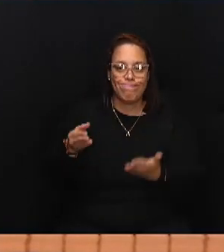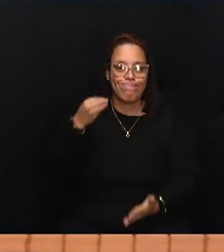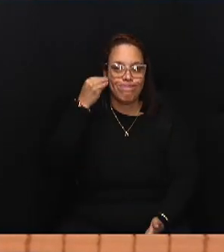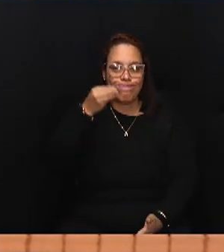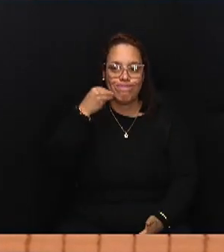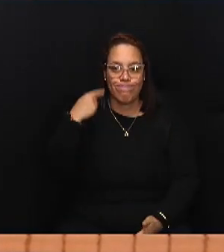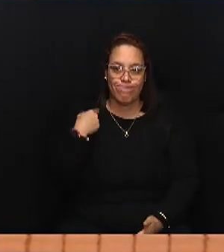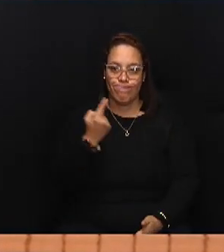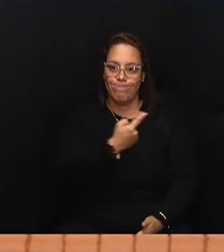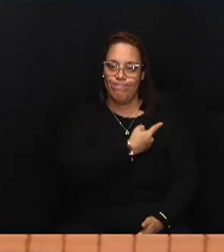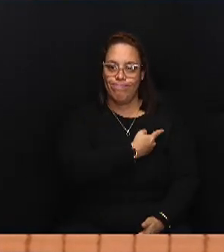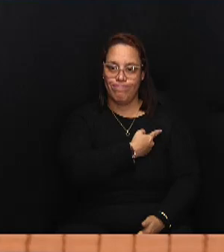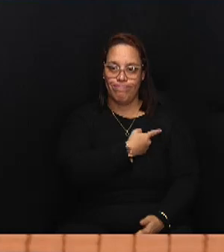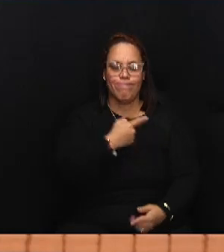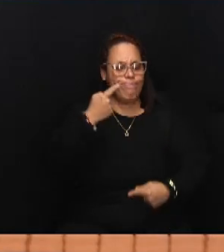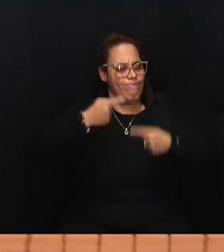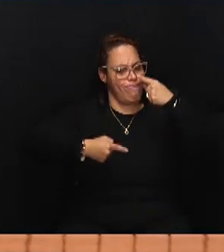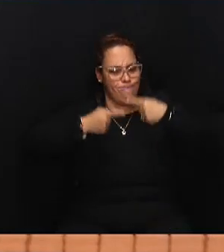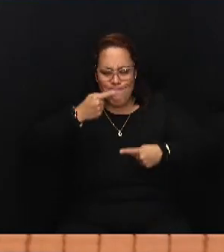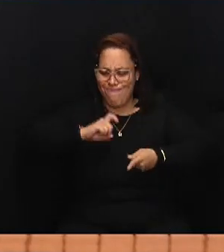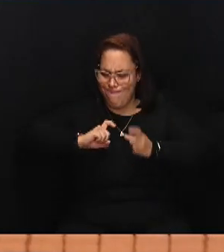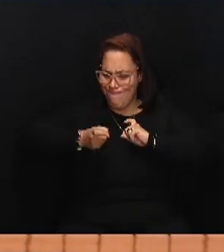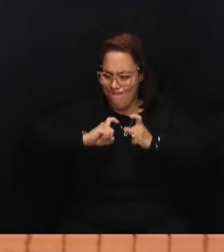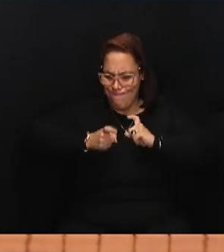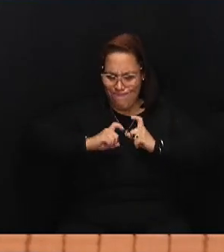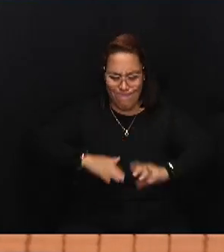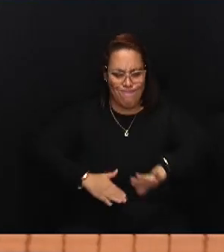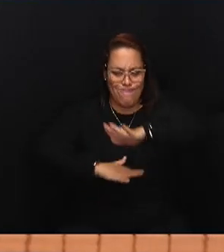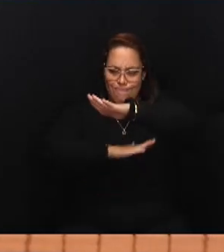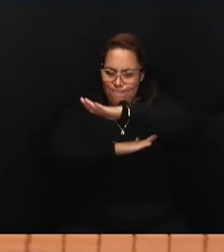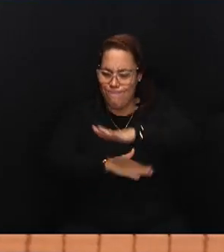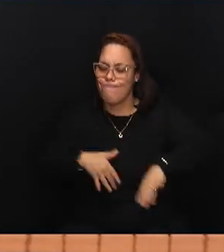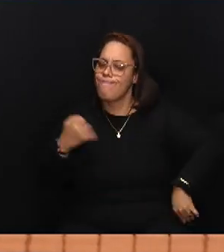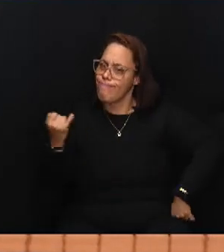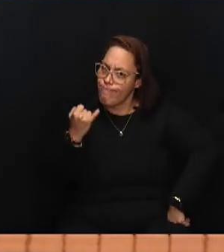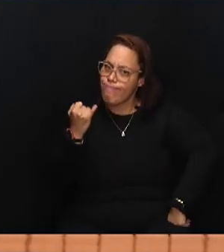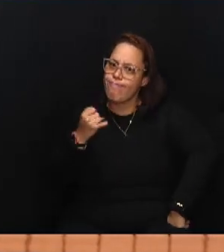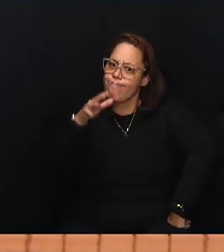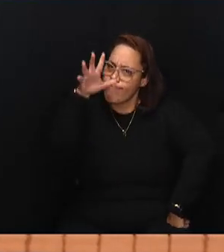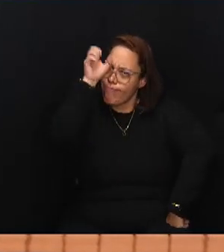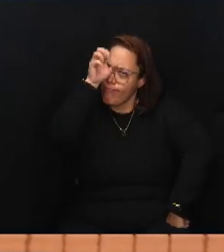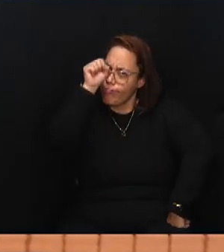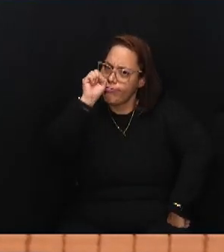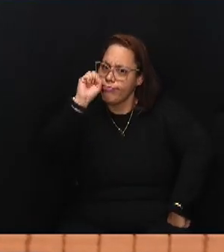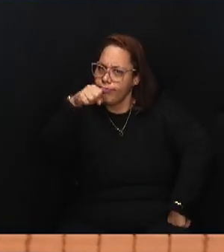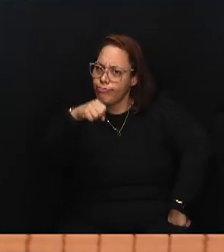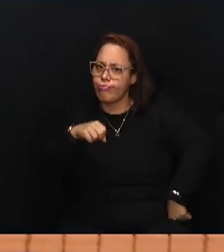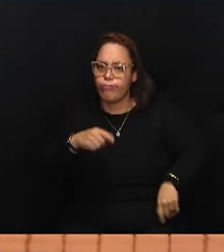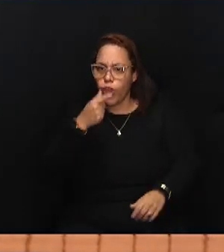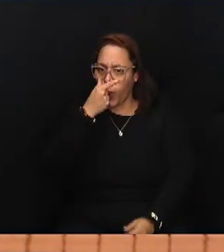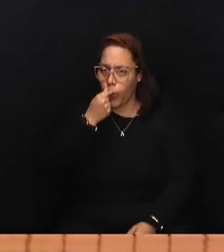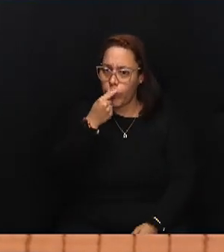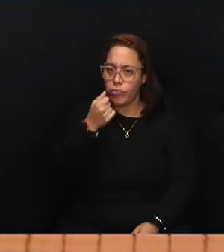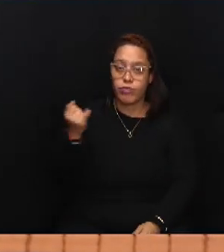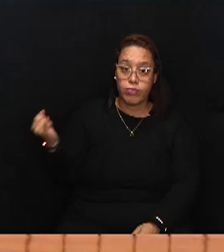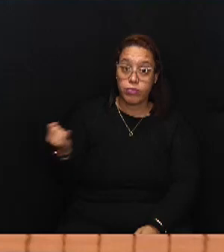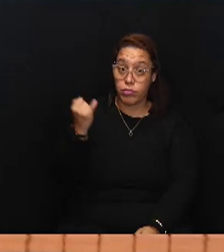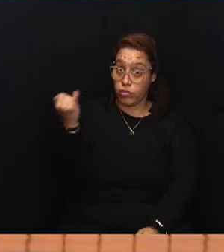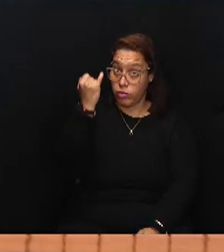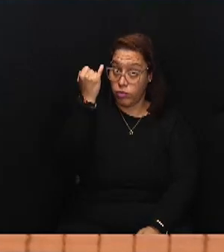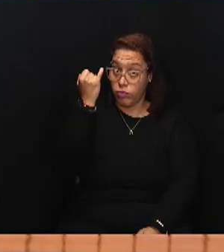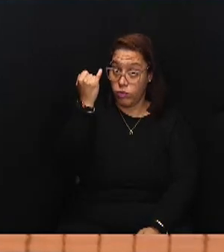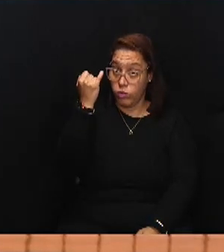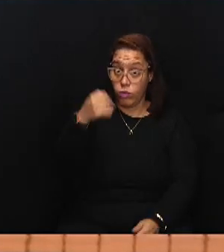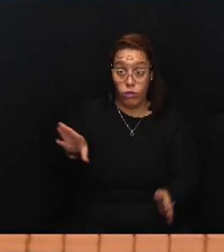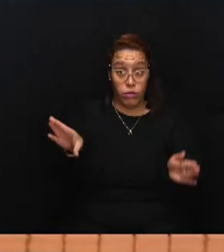para a gente aqui nos debates, nas reuniões da Câmara. E eu acho que a gente tem que aprender. Então, quando o Roberto Alves fala assim, a importância de quando